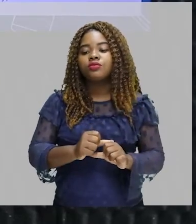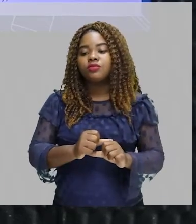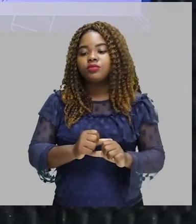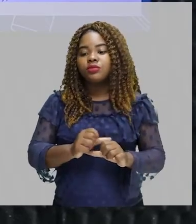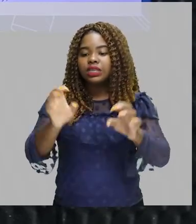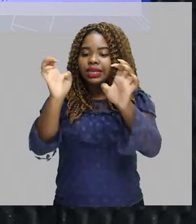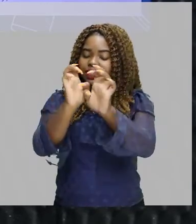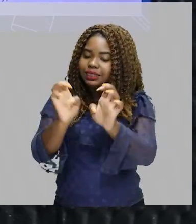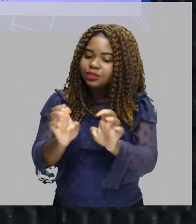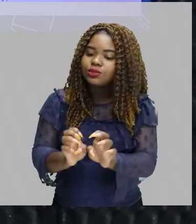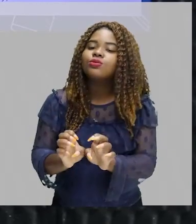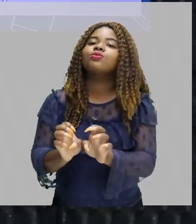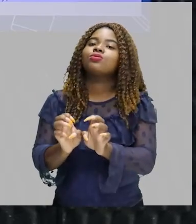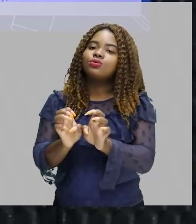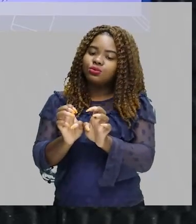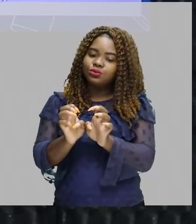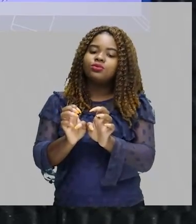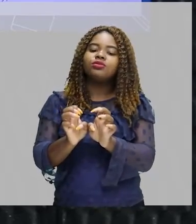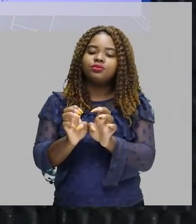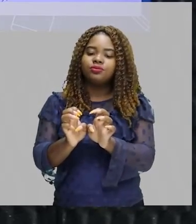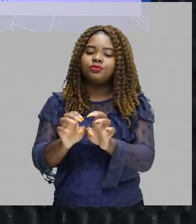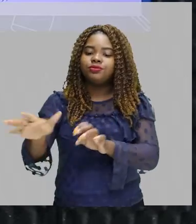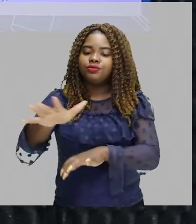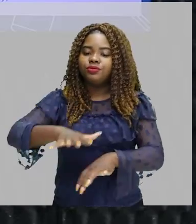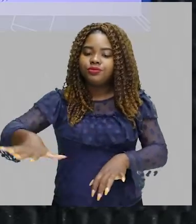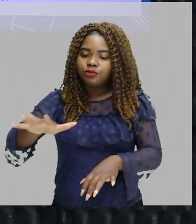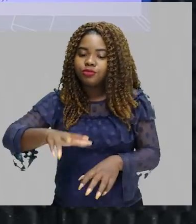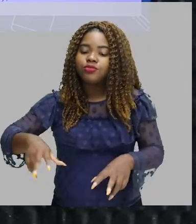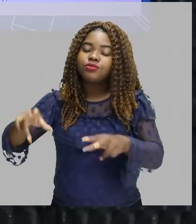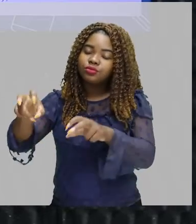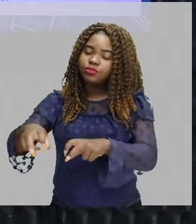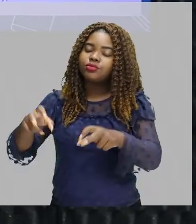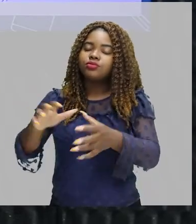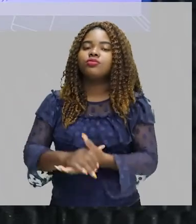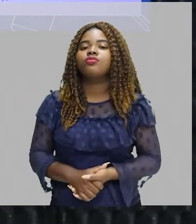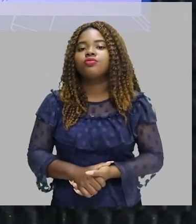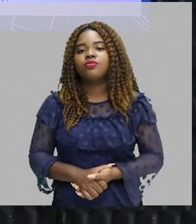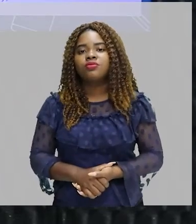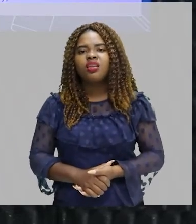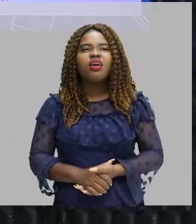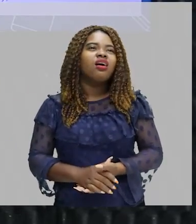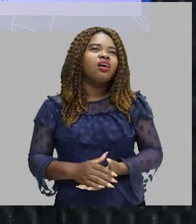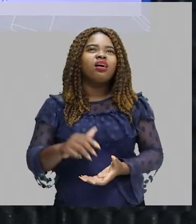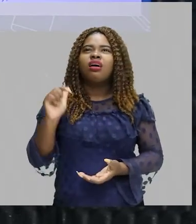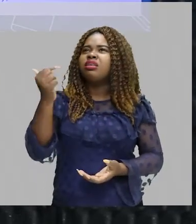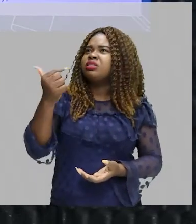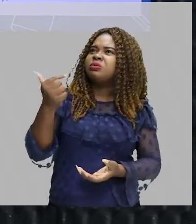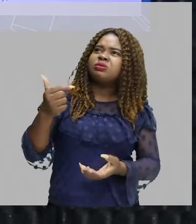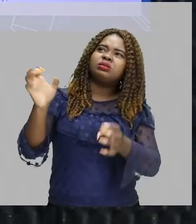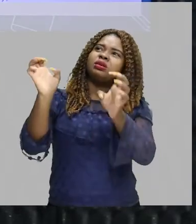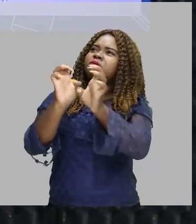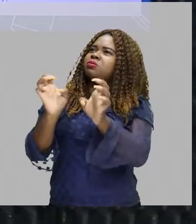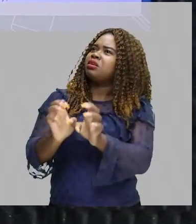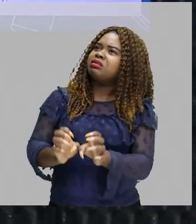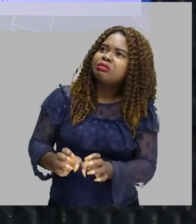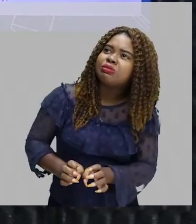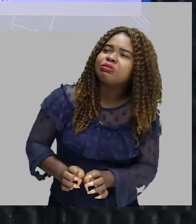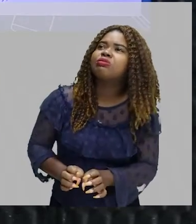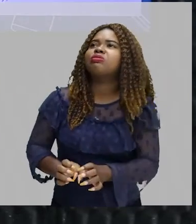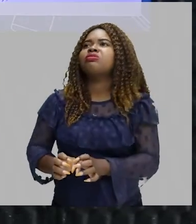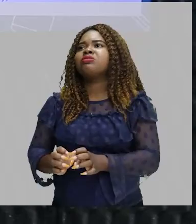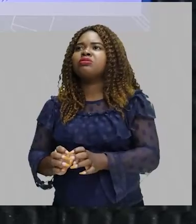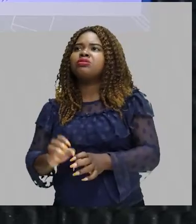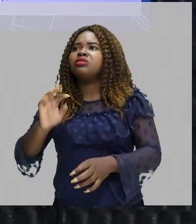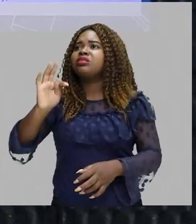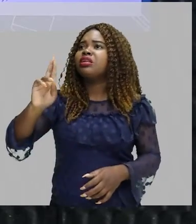rural, né? Quando nós falamos em espaço rural, muitas vezes te vem aquela mente, né? Não tem uma infraestrutura de, por exemplo, transporte,